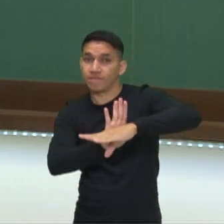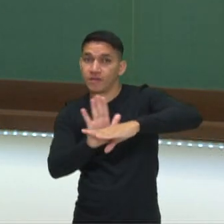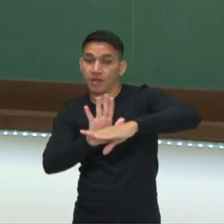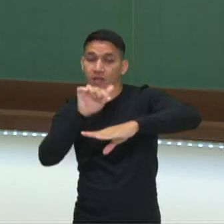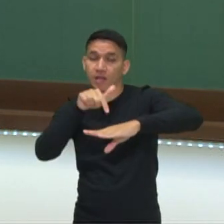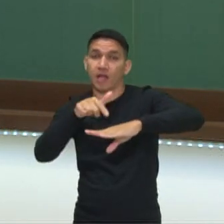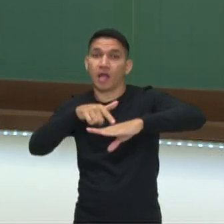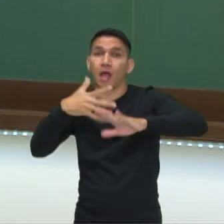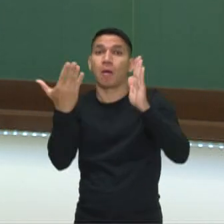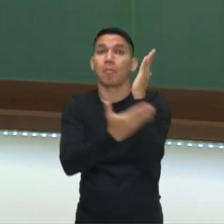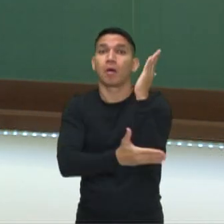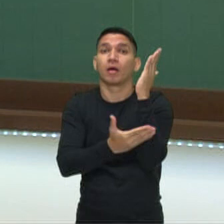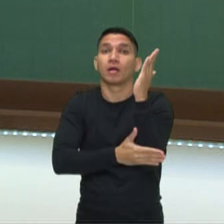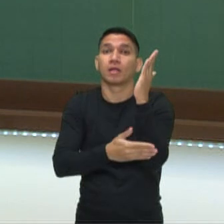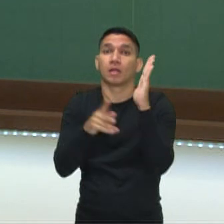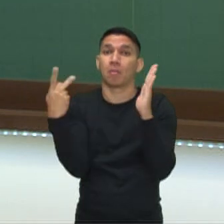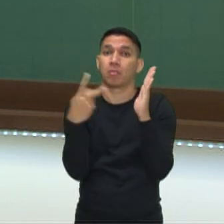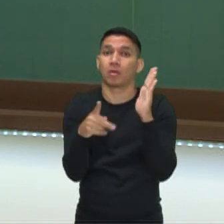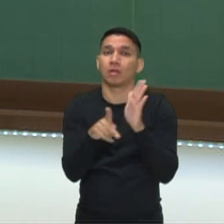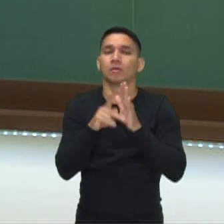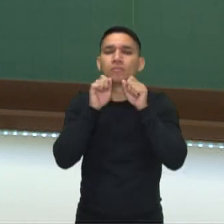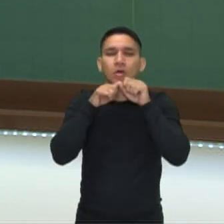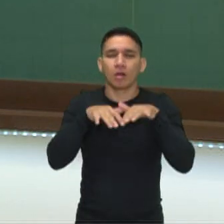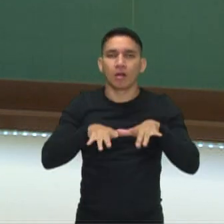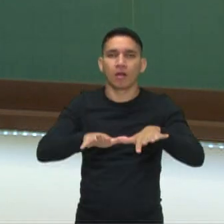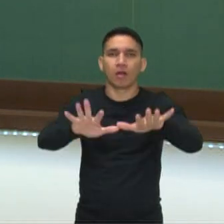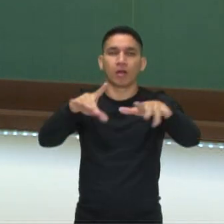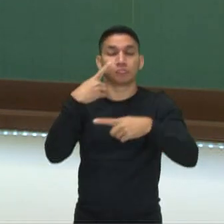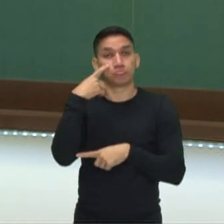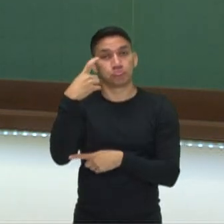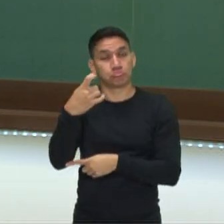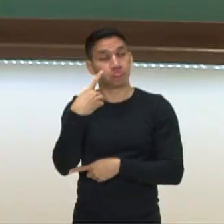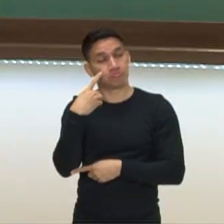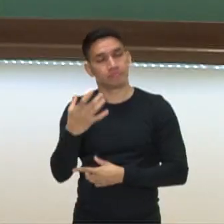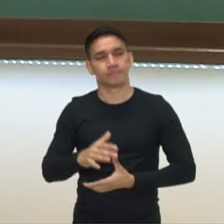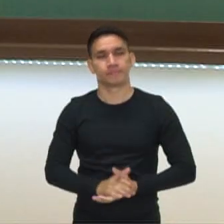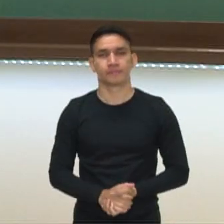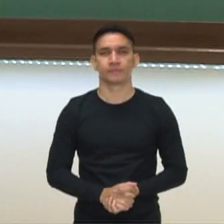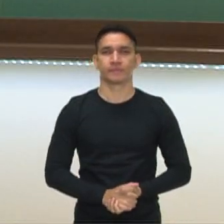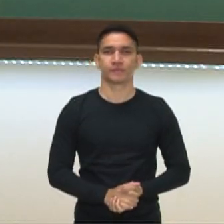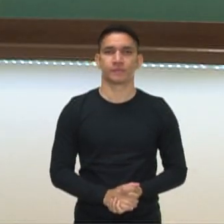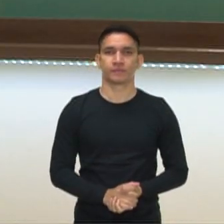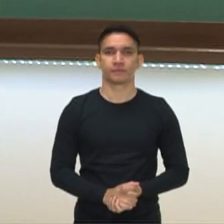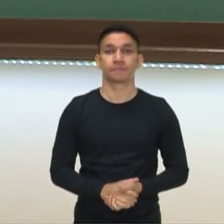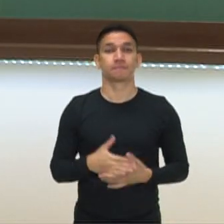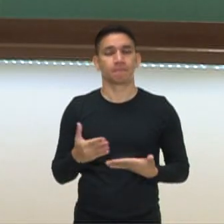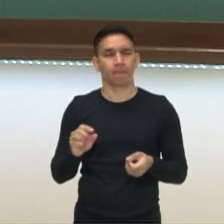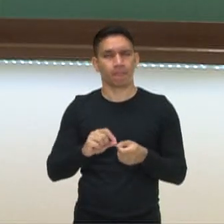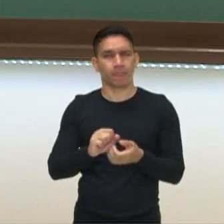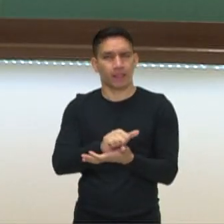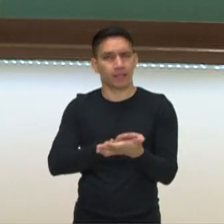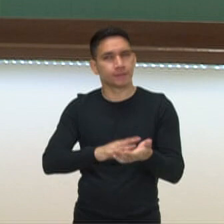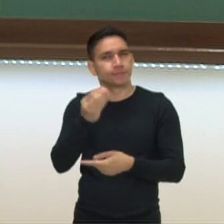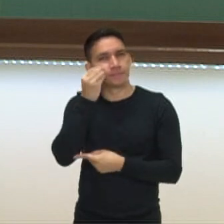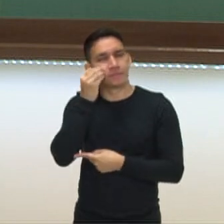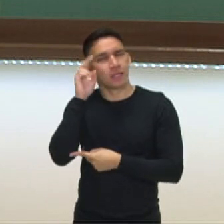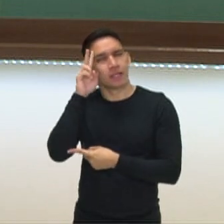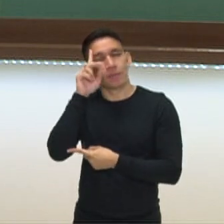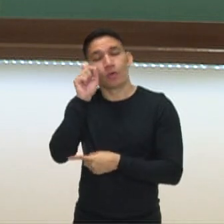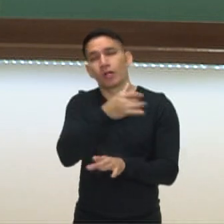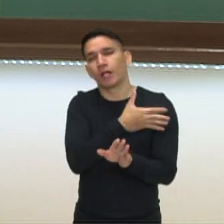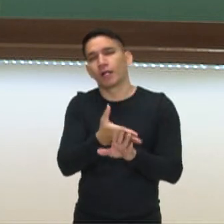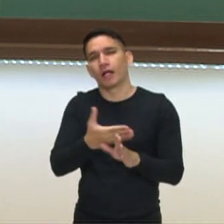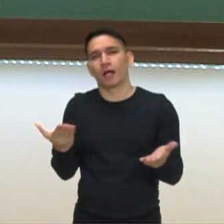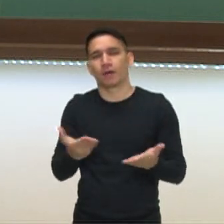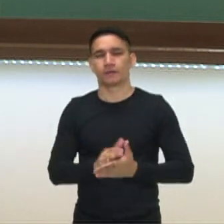então existe uma acústica incrível dentro desse espaço aqui, que é muito interessante. Vamos fazer um exercício e tentar se lembrar do que a gente viu até